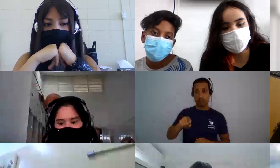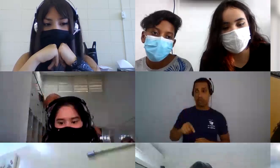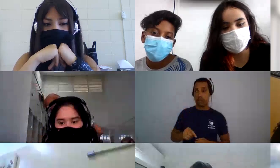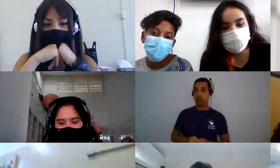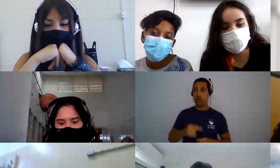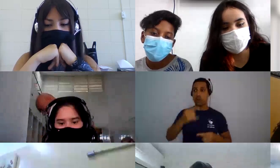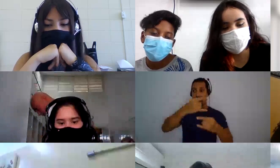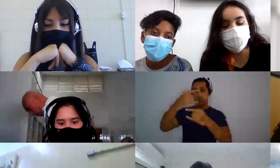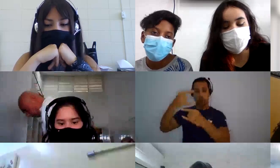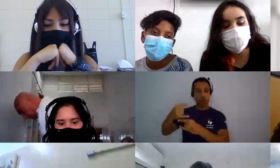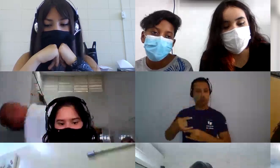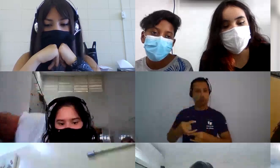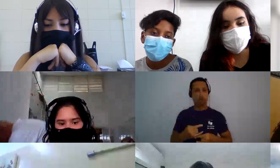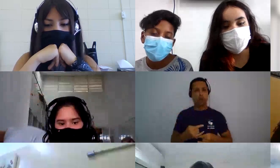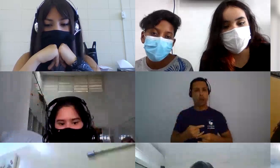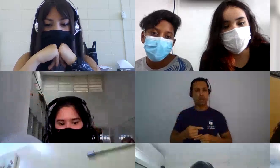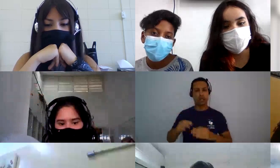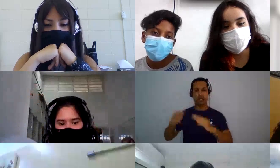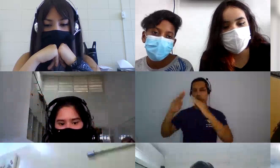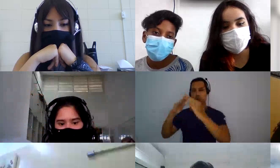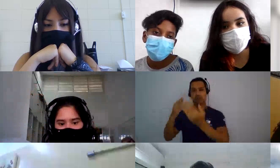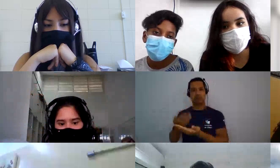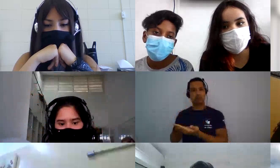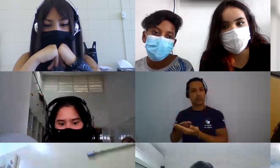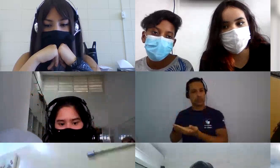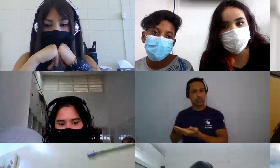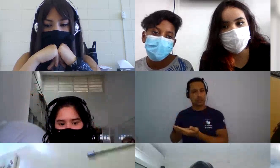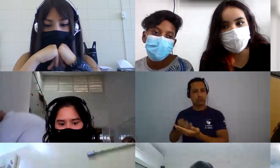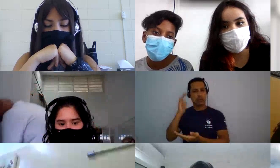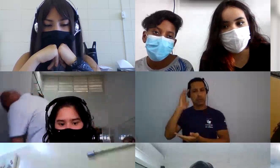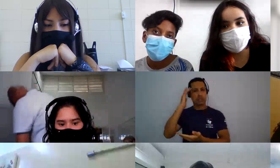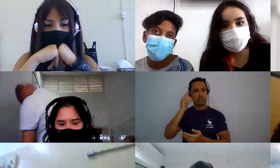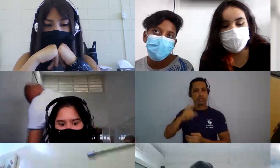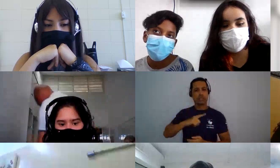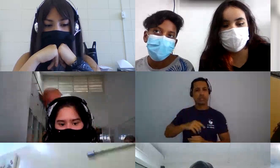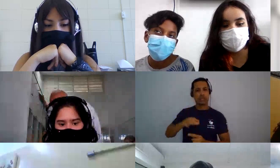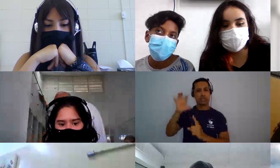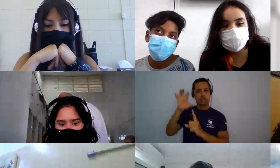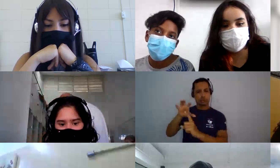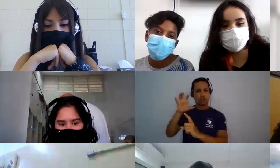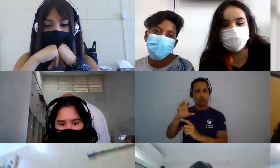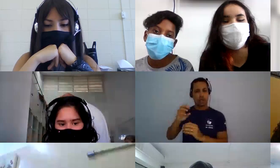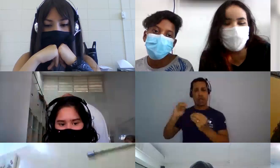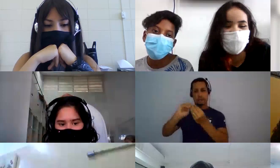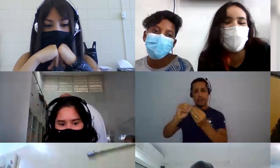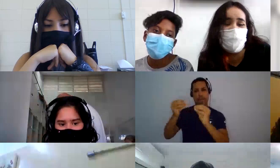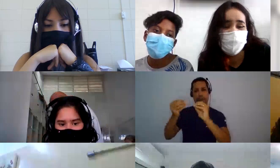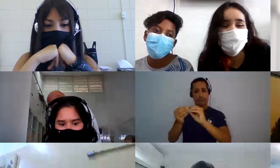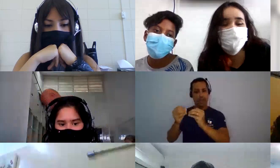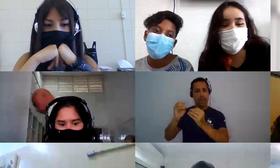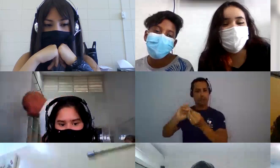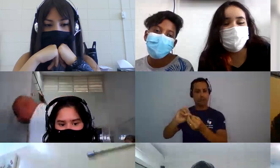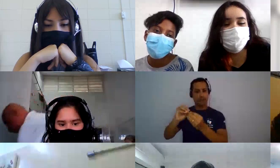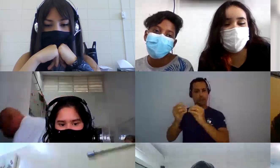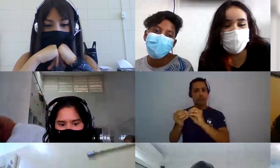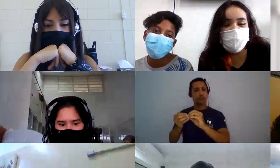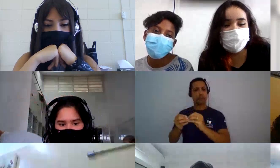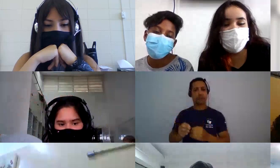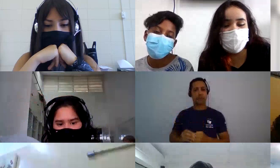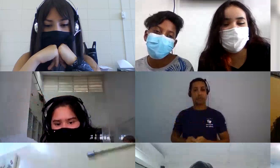para a escola. Você acha que existe uma certa pressão para isso? Beija! Beija, beija.